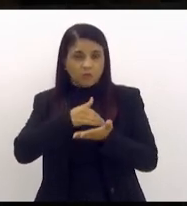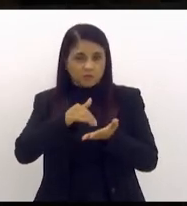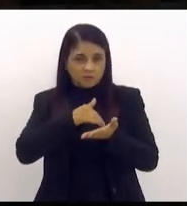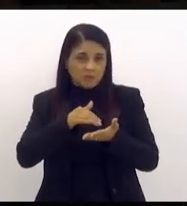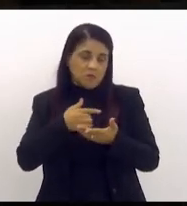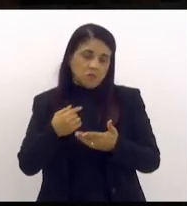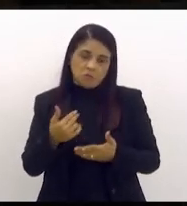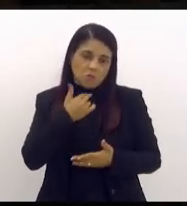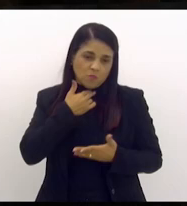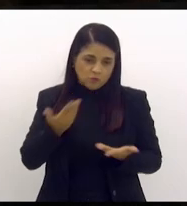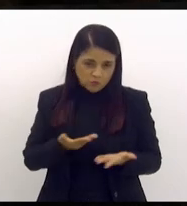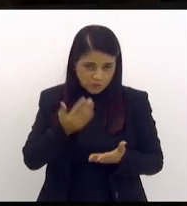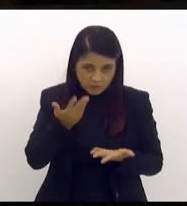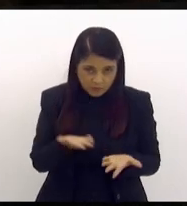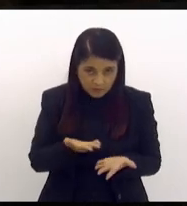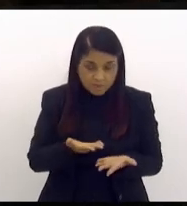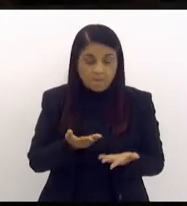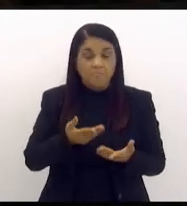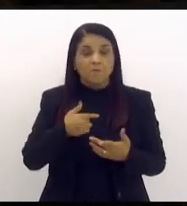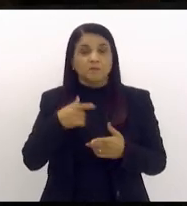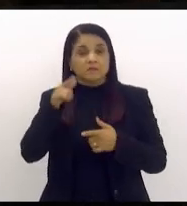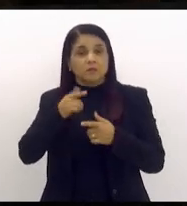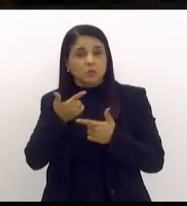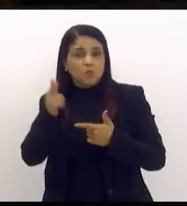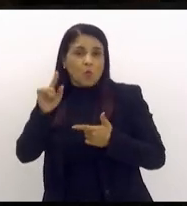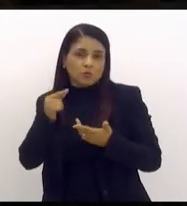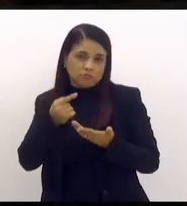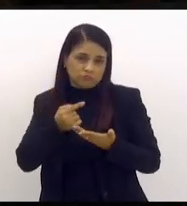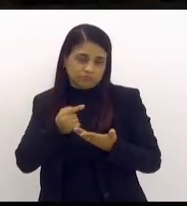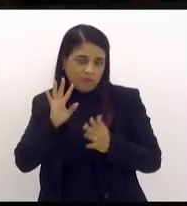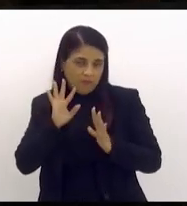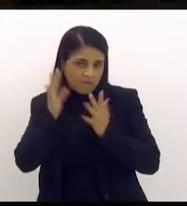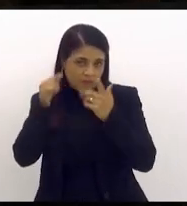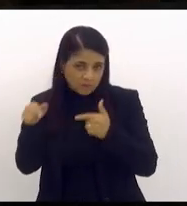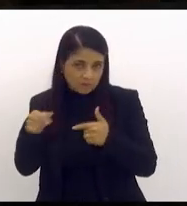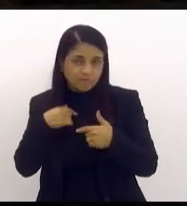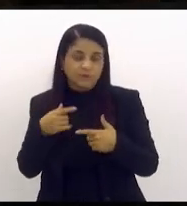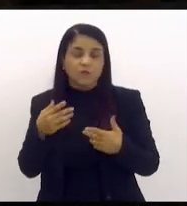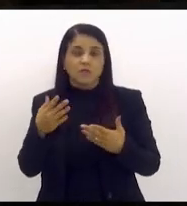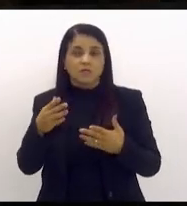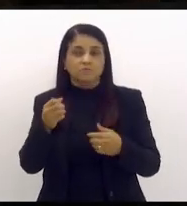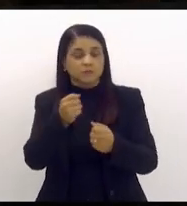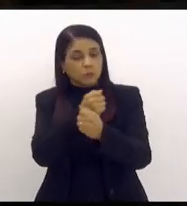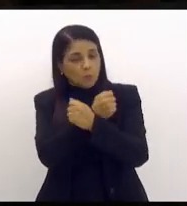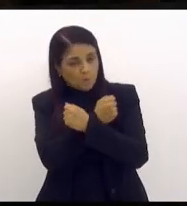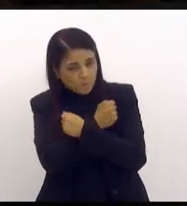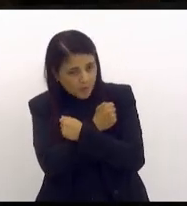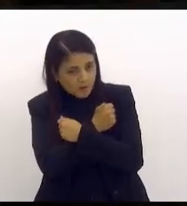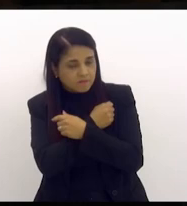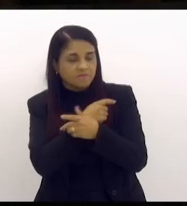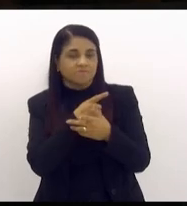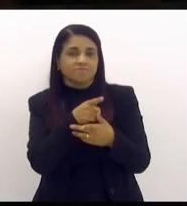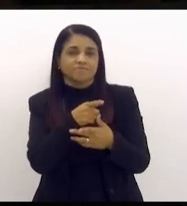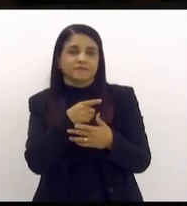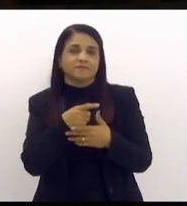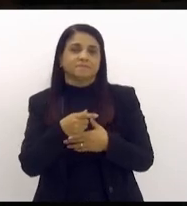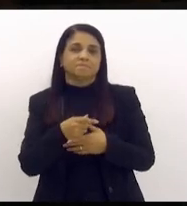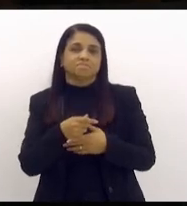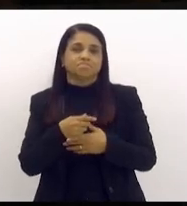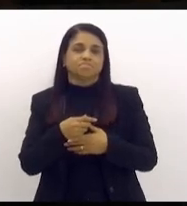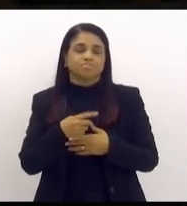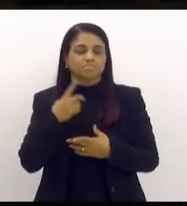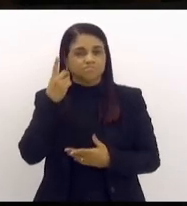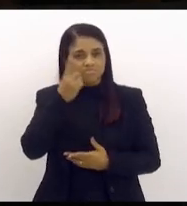da otc que tá acontecendo no Rio de Janeiro essa semana mas Deputado um grande abraço né Eh PR vossa excelência